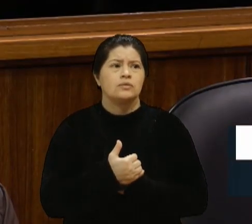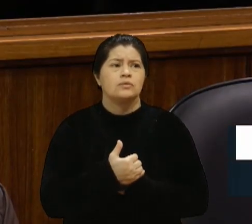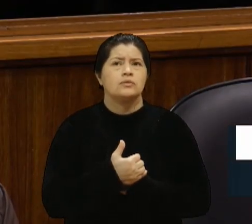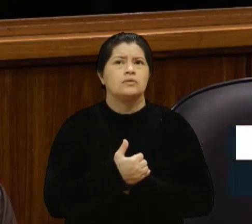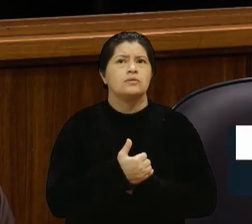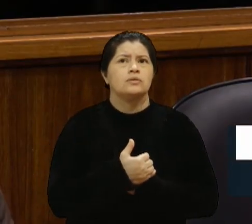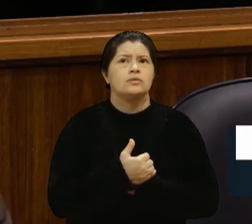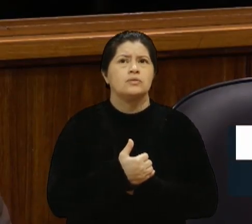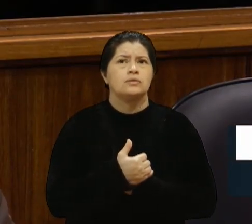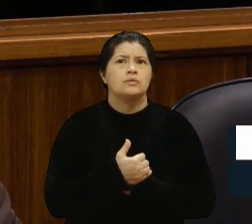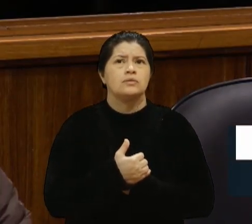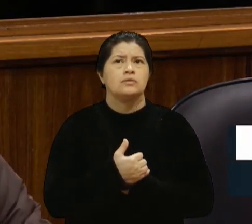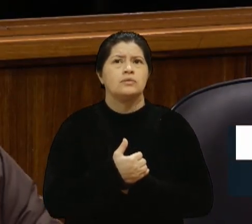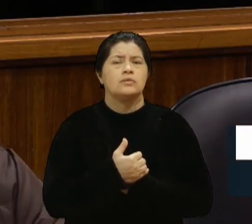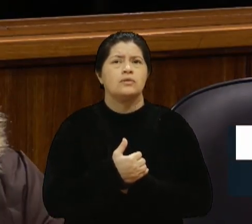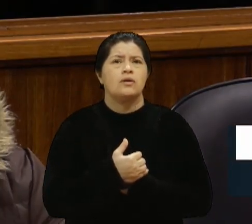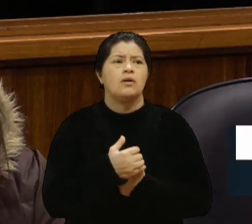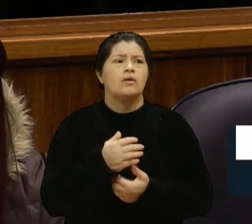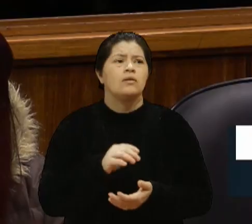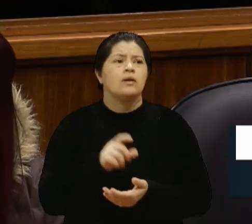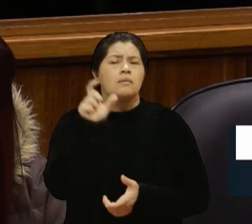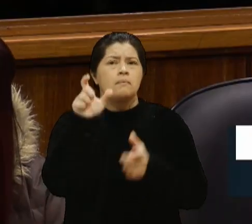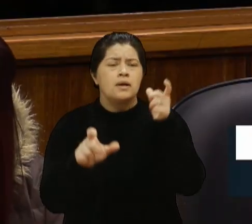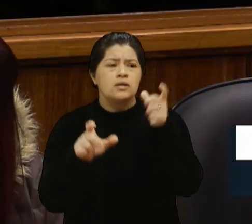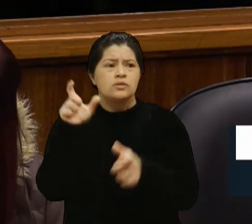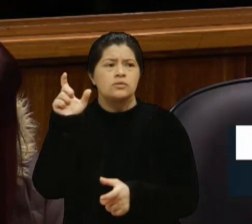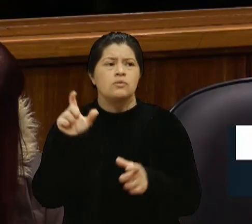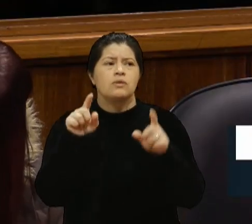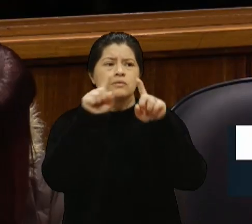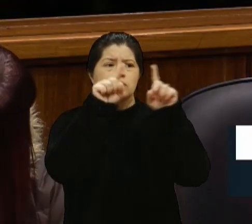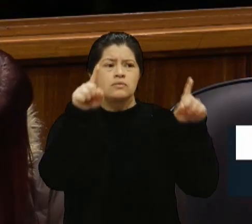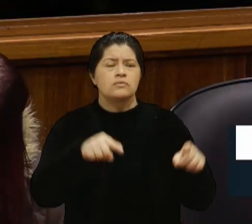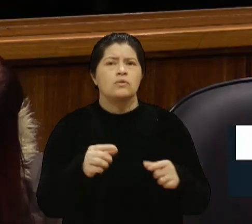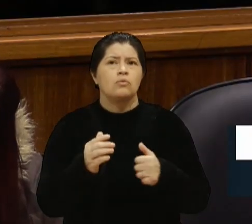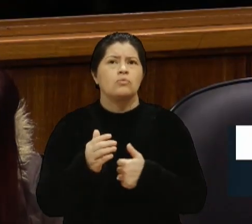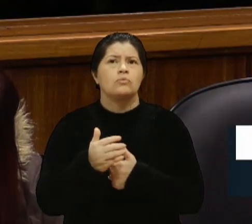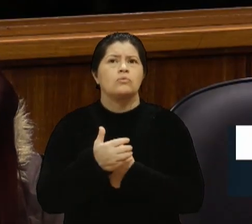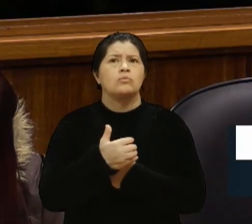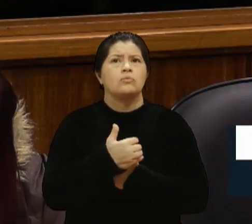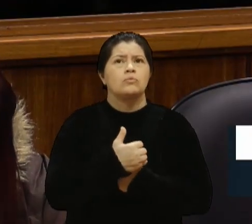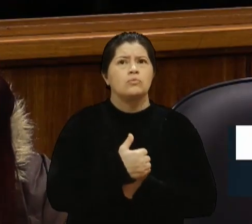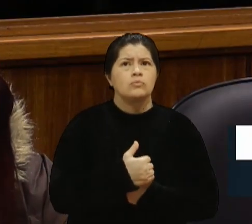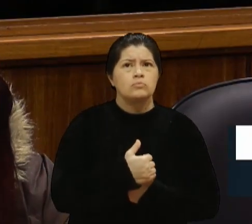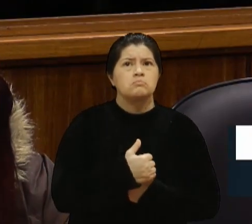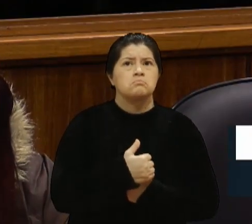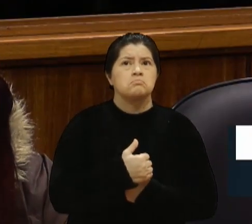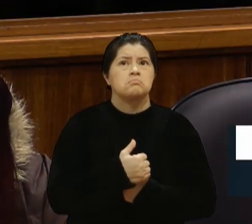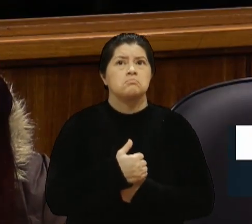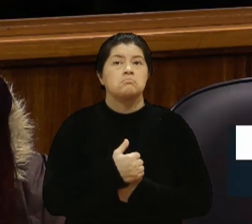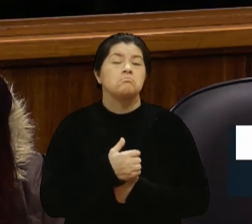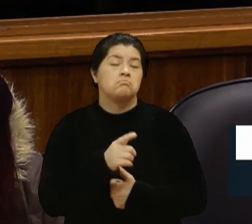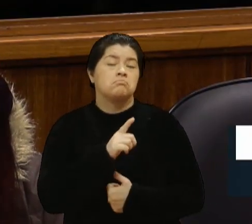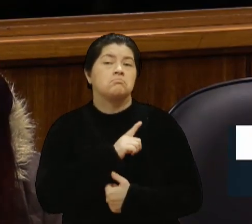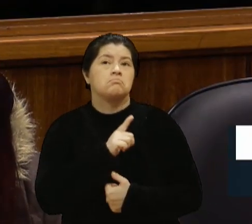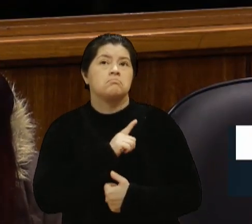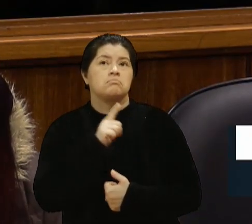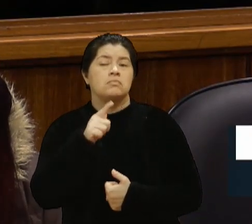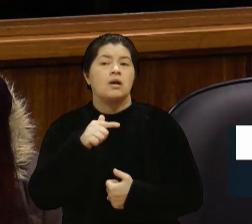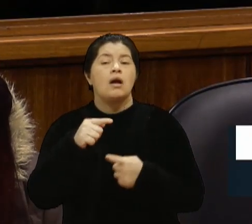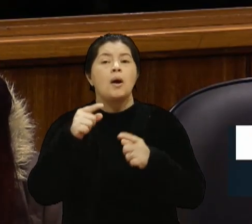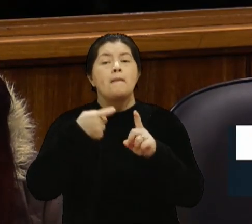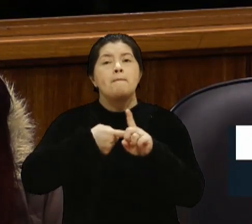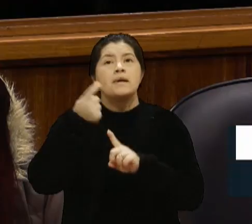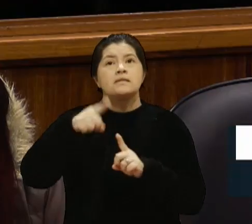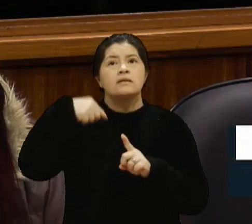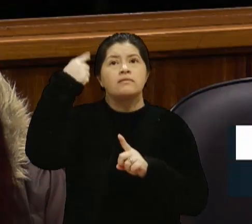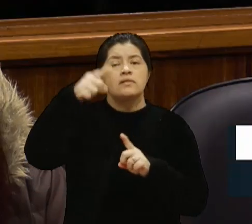baixo de conselheiros tutelar aqui na nossa cidade. Inclusive, sei que haverá, no mês que vem,